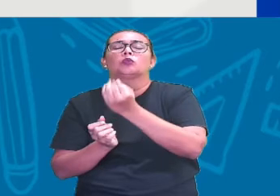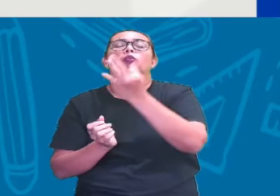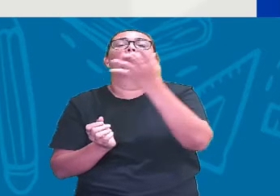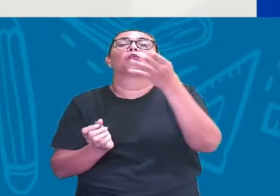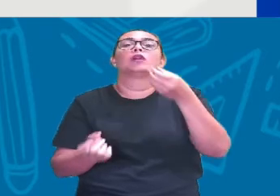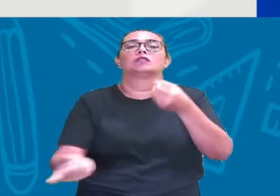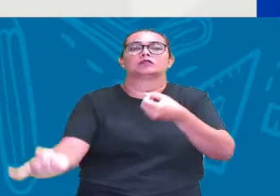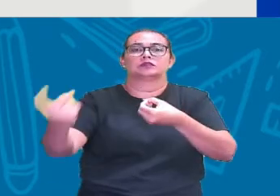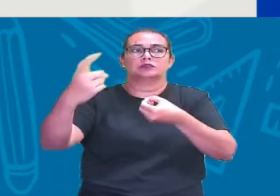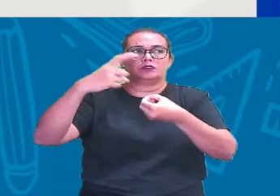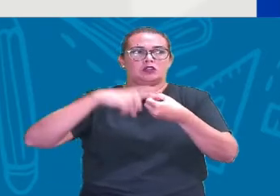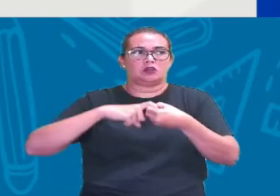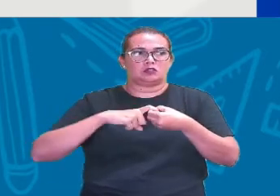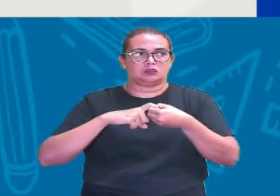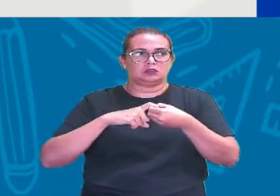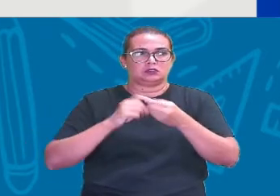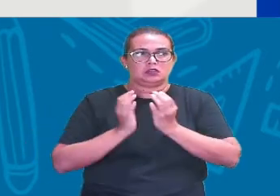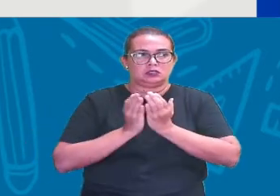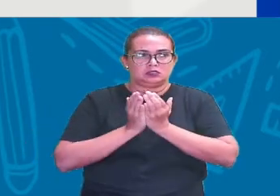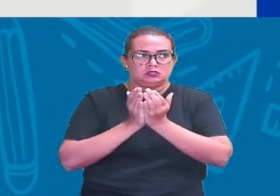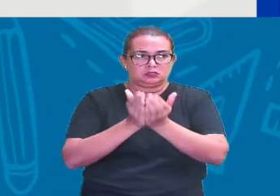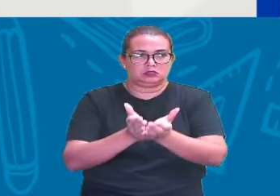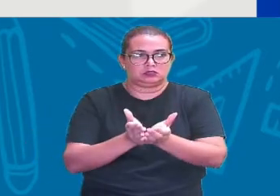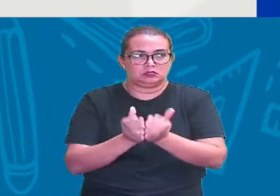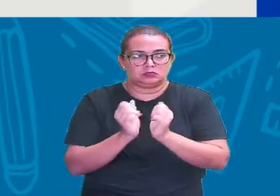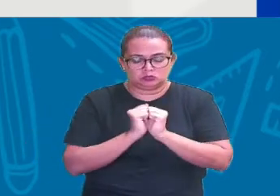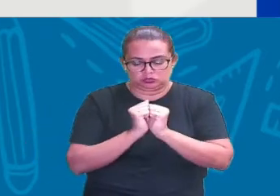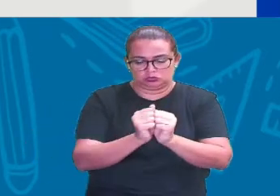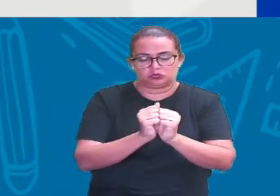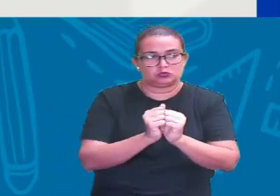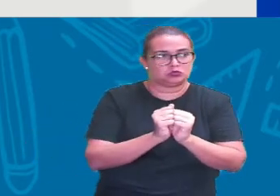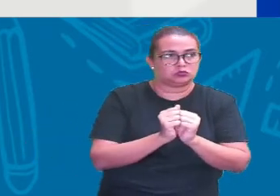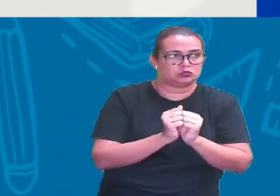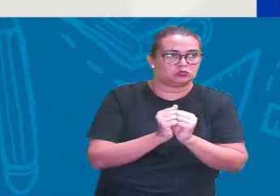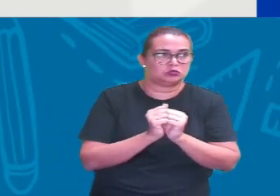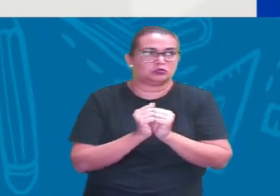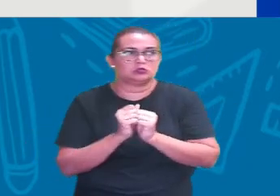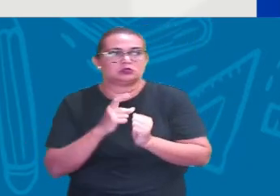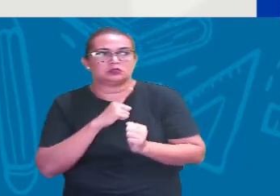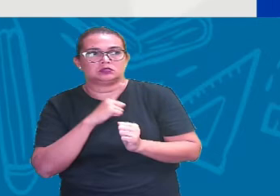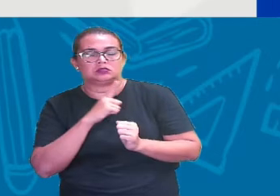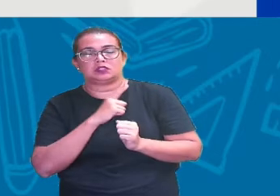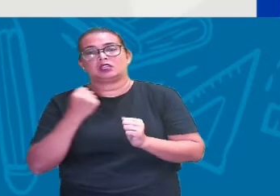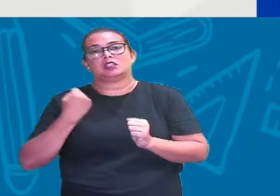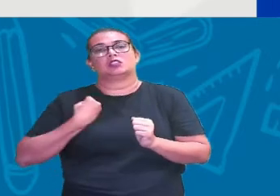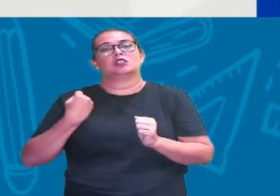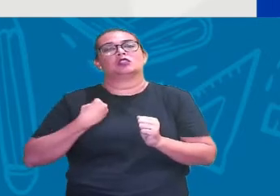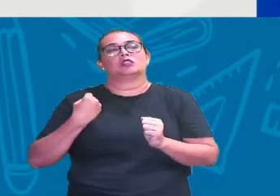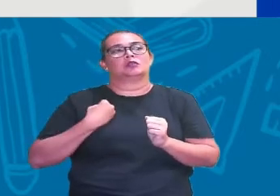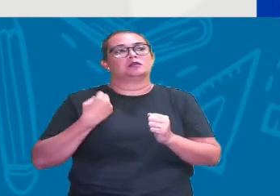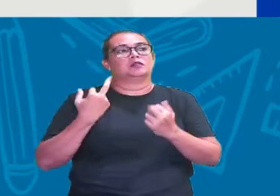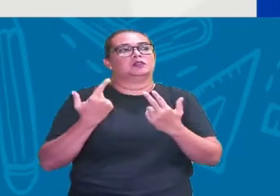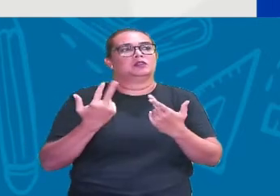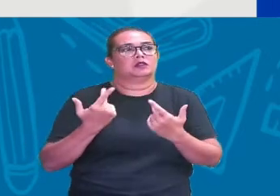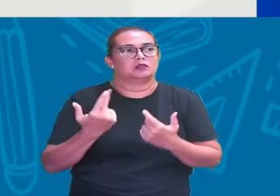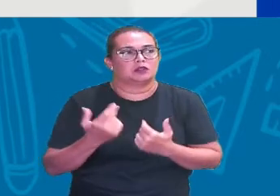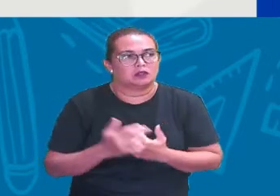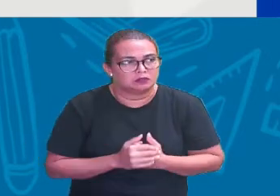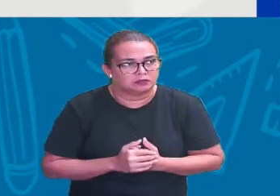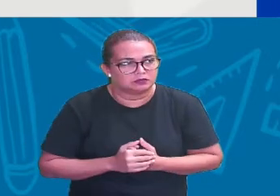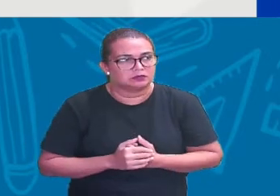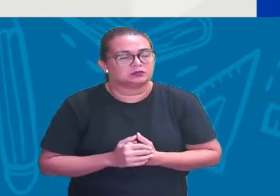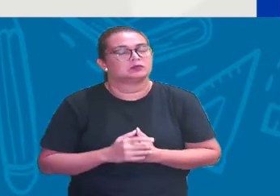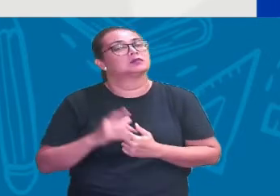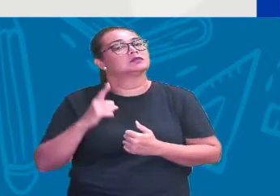sair juntos novamente? Se é juntos, é um ponto em comum. Se é em comum, existe